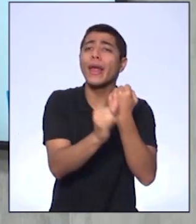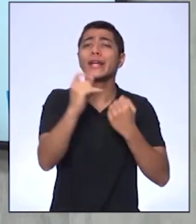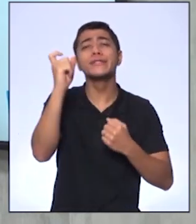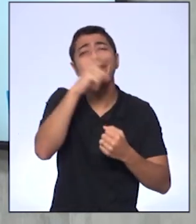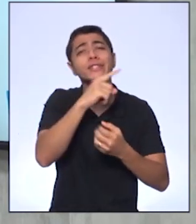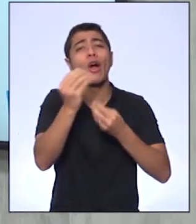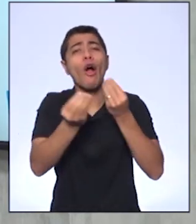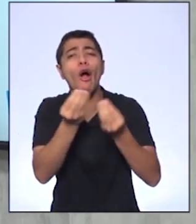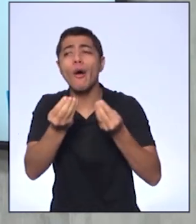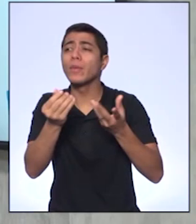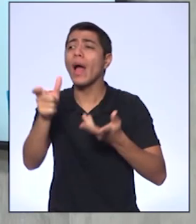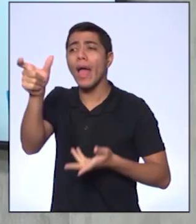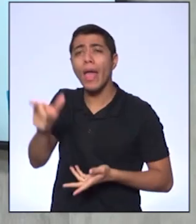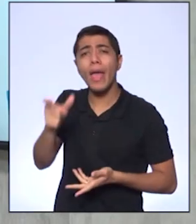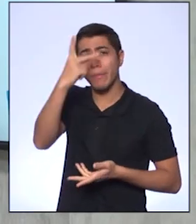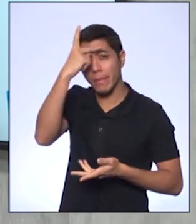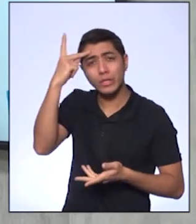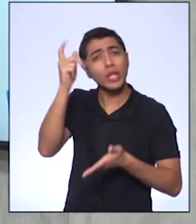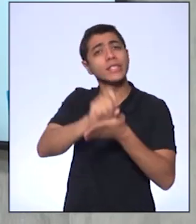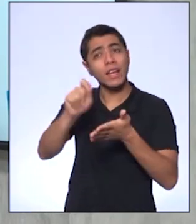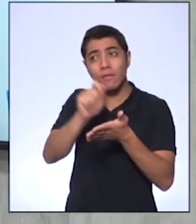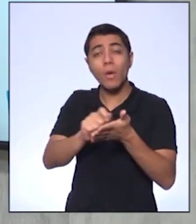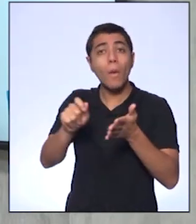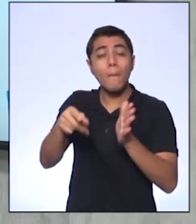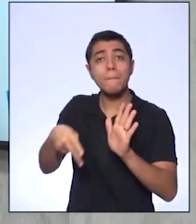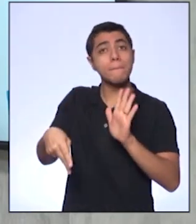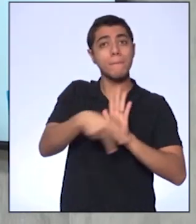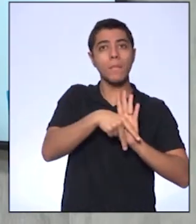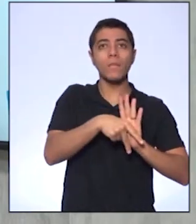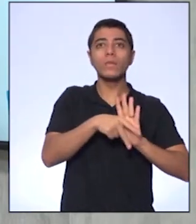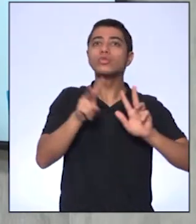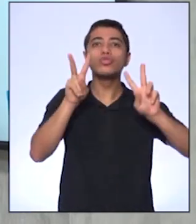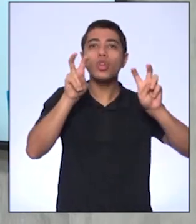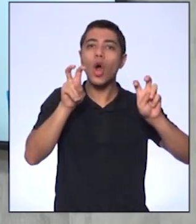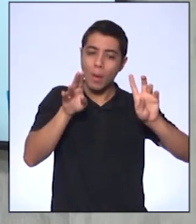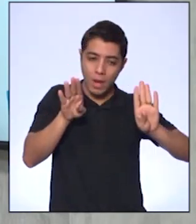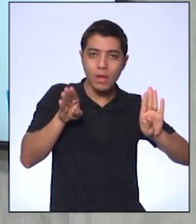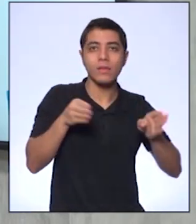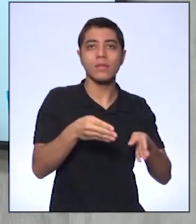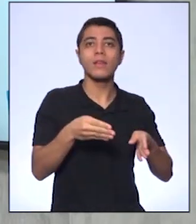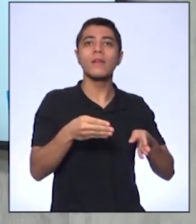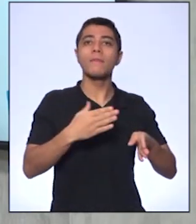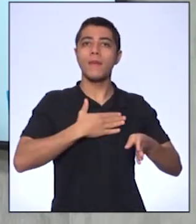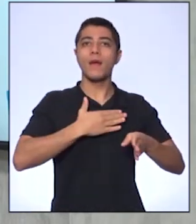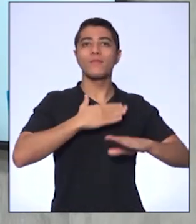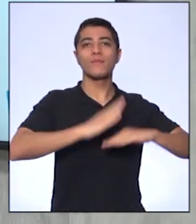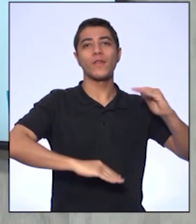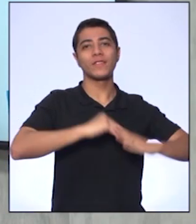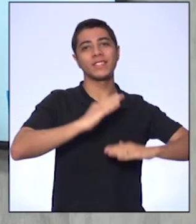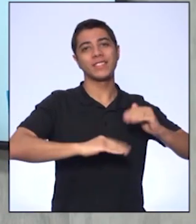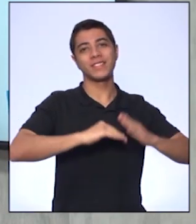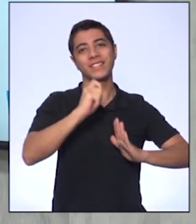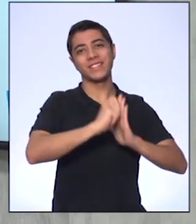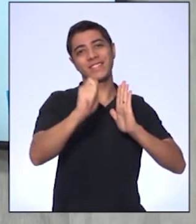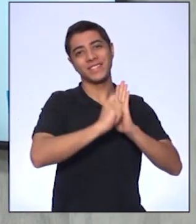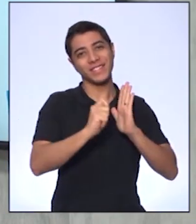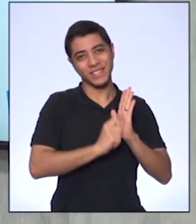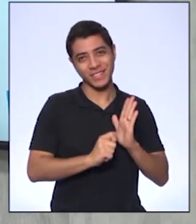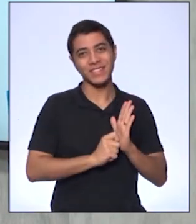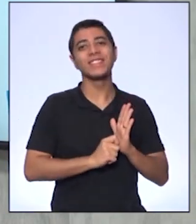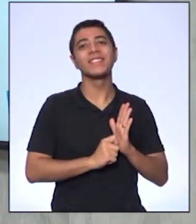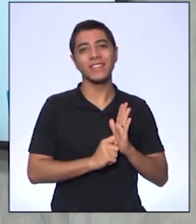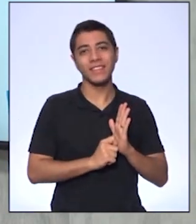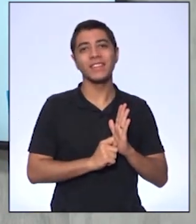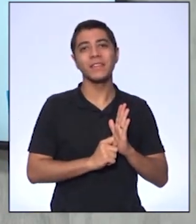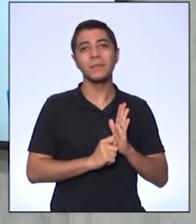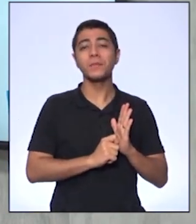de cronistas, que escreveram para falar do ofício de ser escritor.